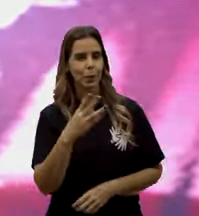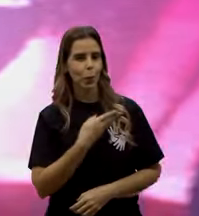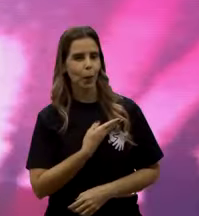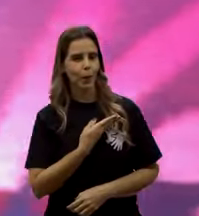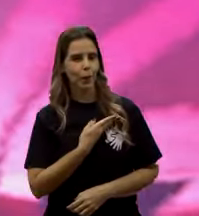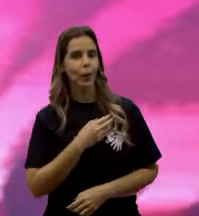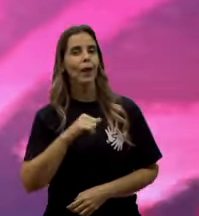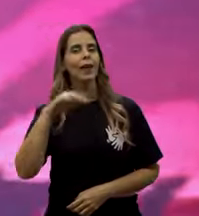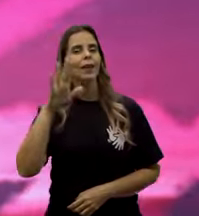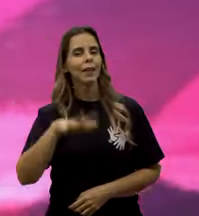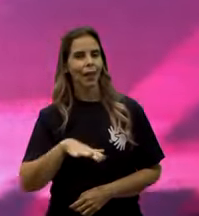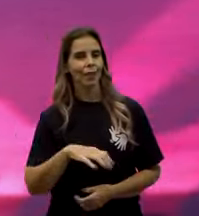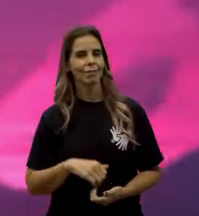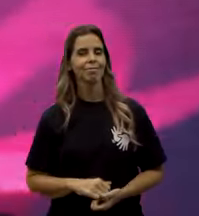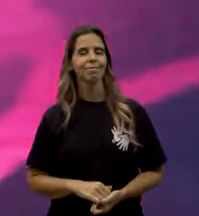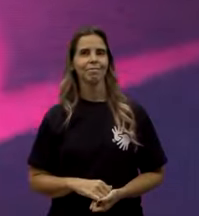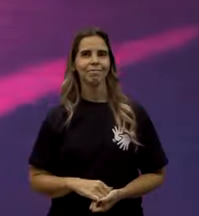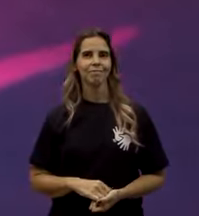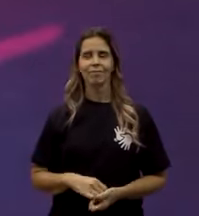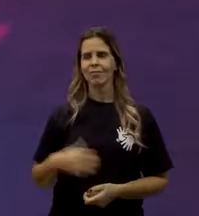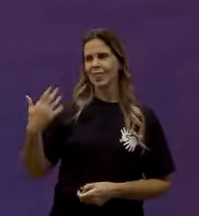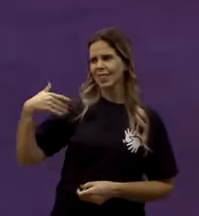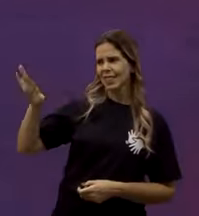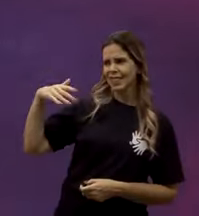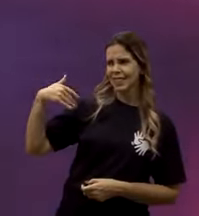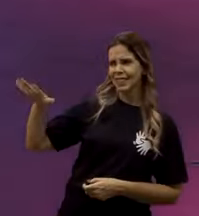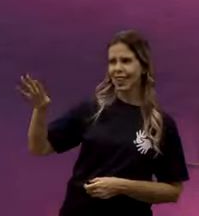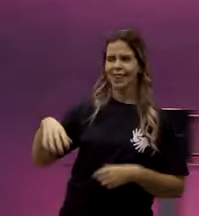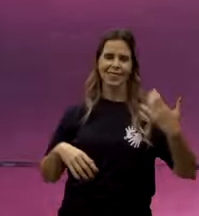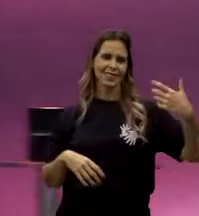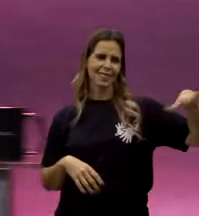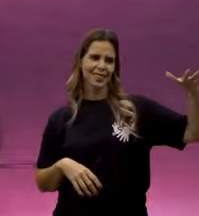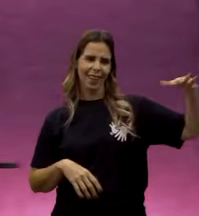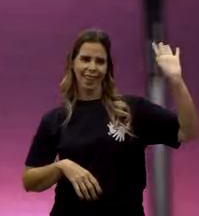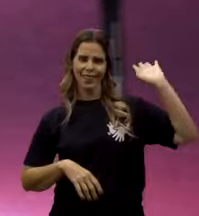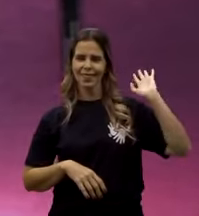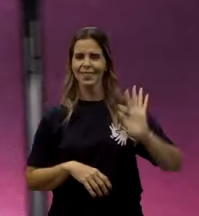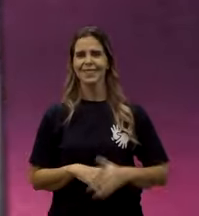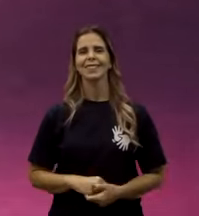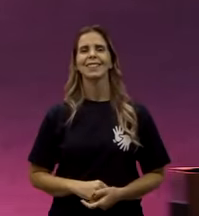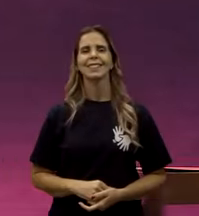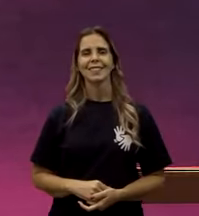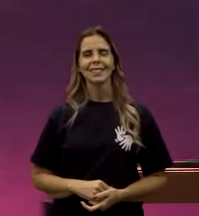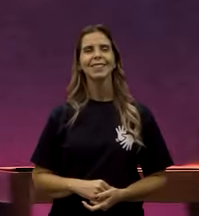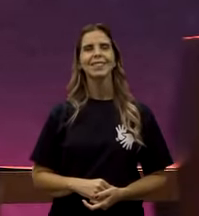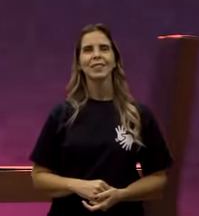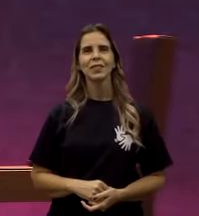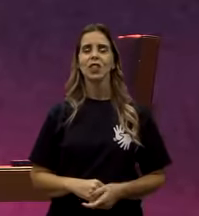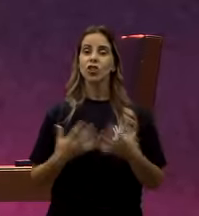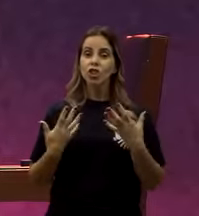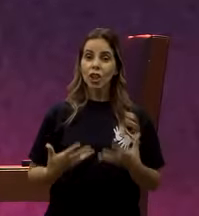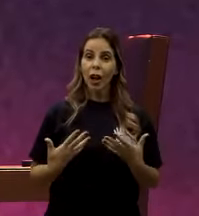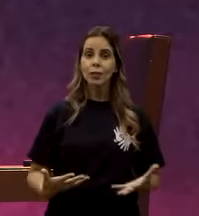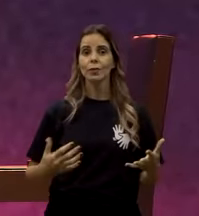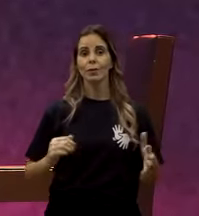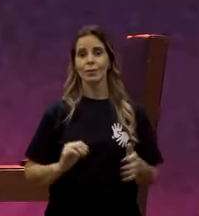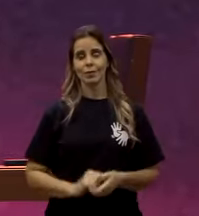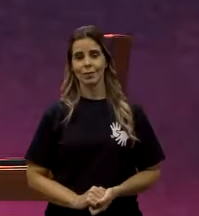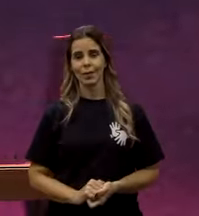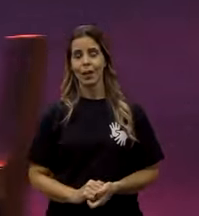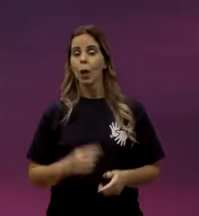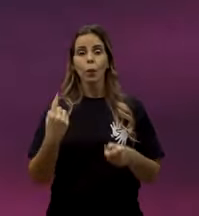sai cansativo Sai da Minha Aba sai para lá sai cansativo sai sai sai chati não